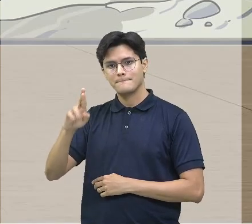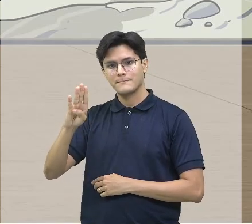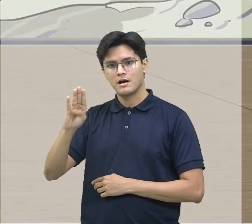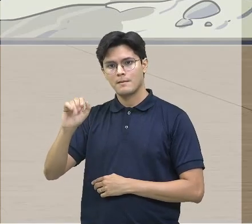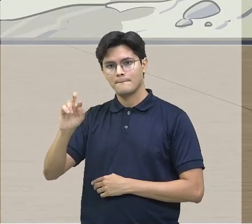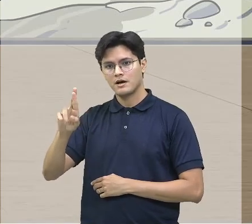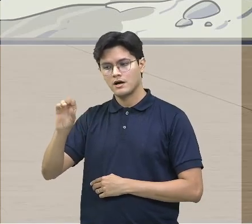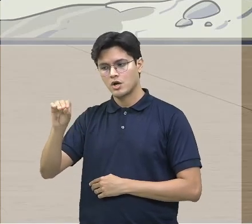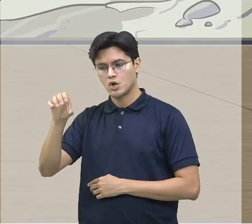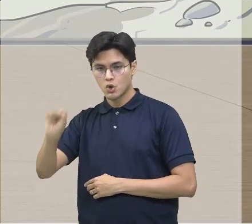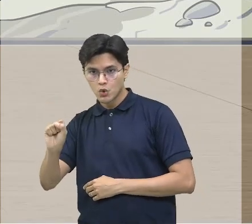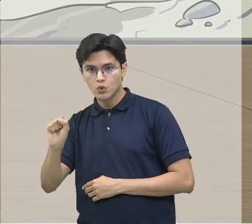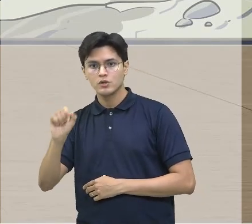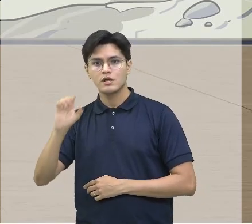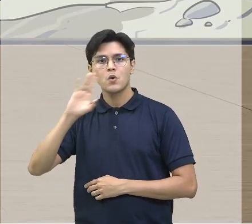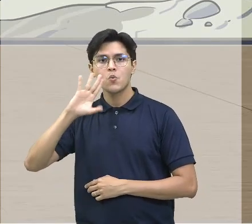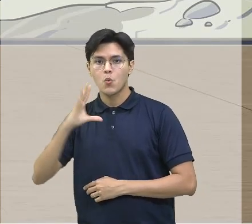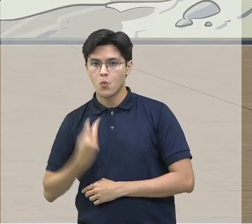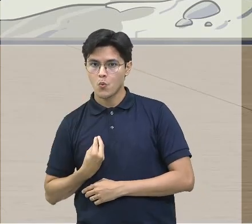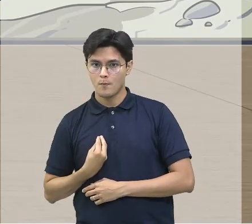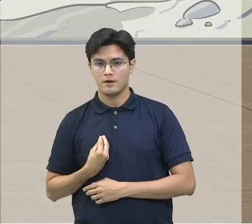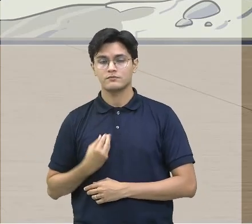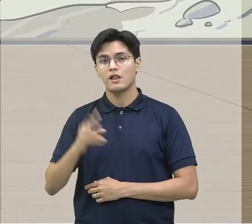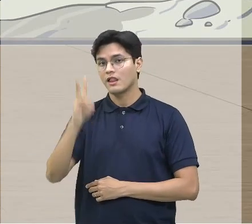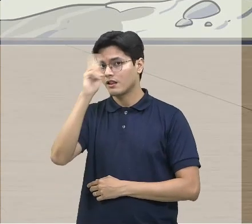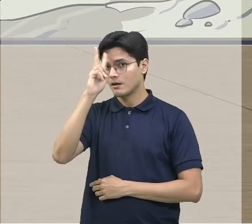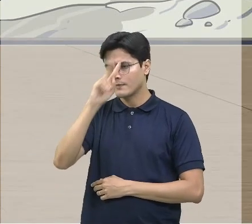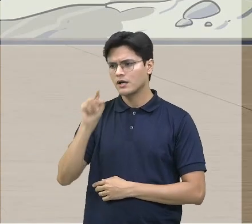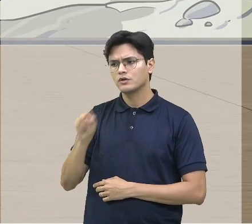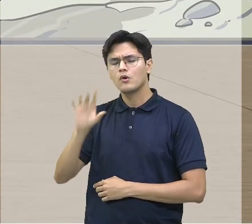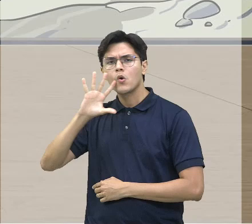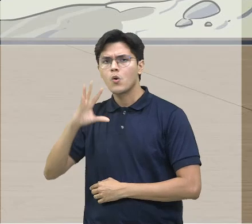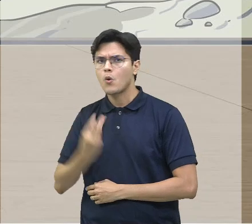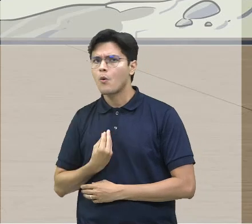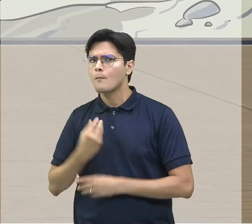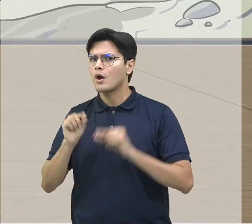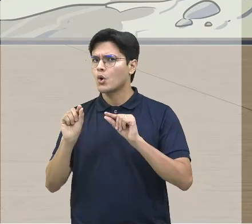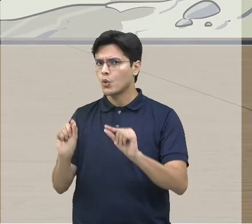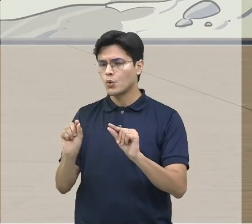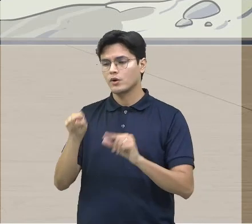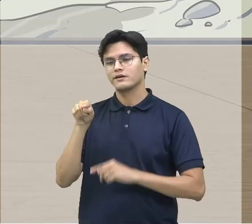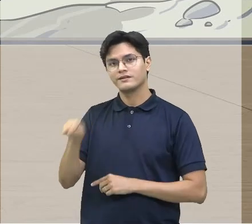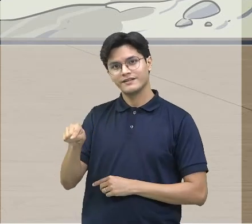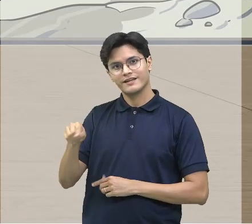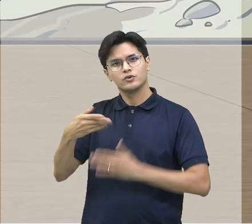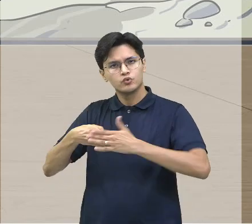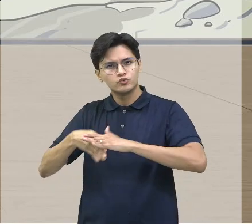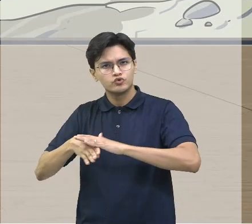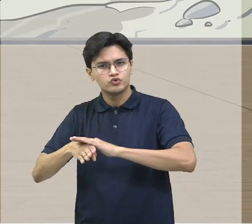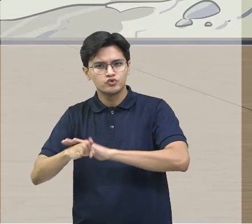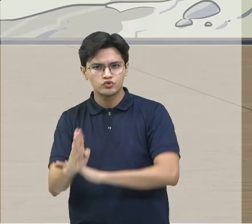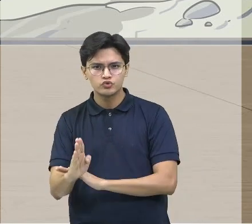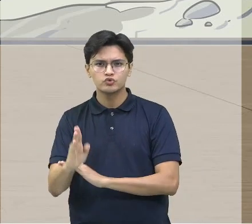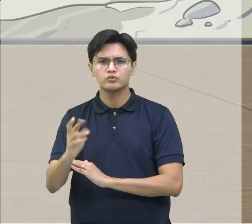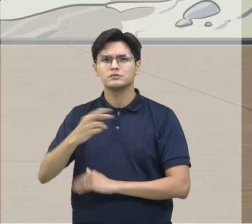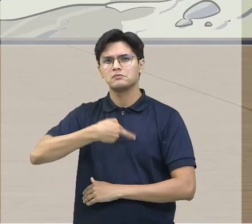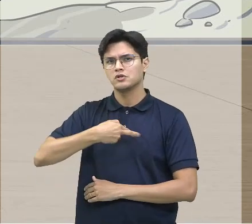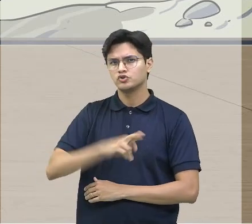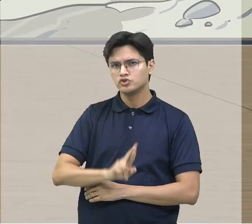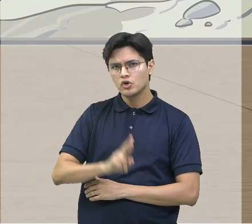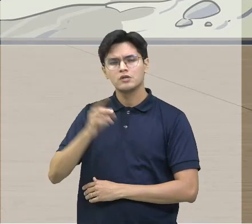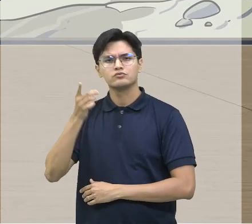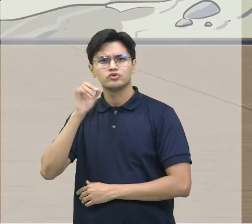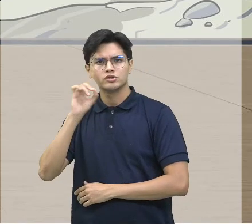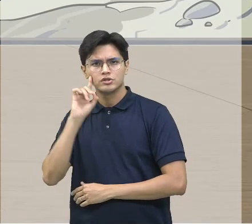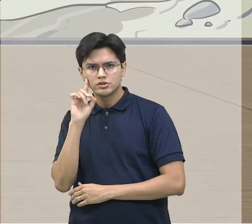germânicos. Lembrando que bárbaro era todo aquele que não comungava dos mesmos costumes religiosos ou cotidianos de